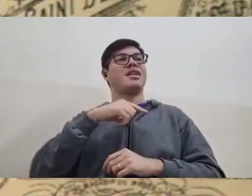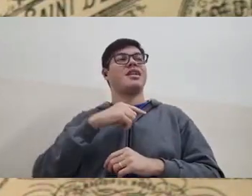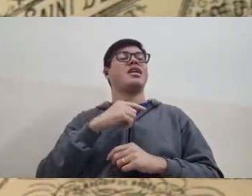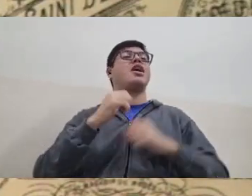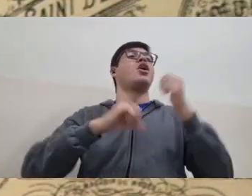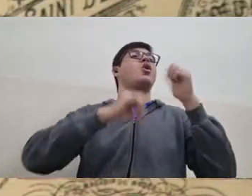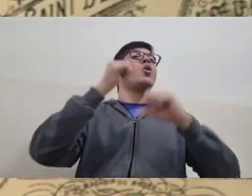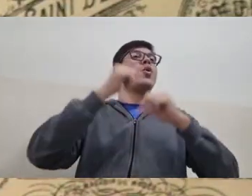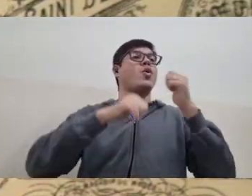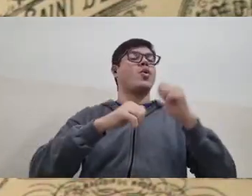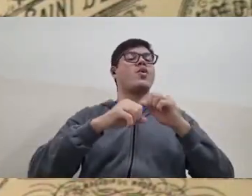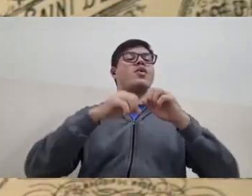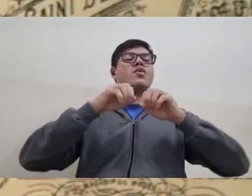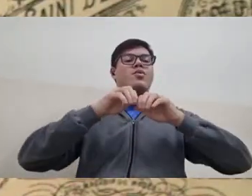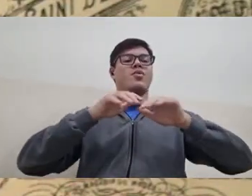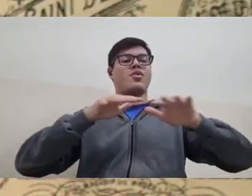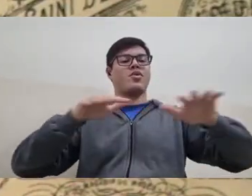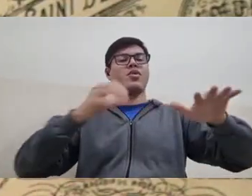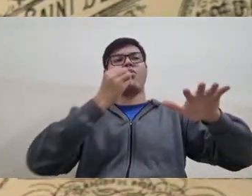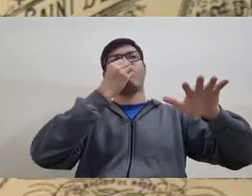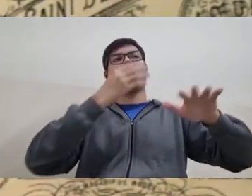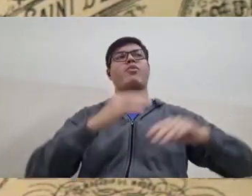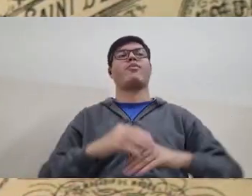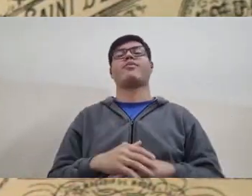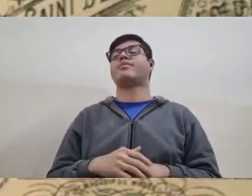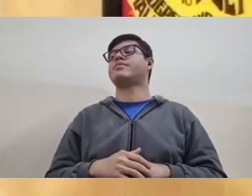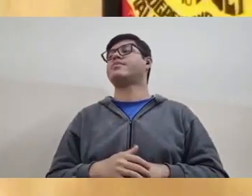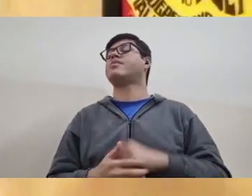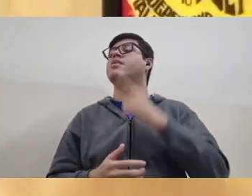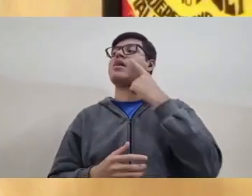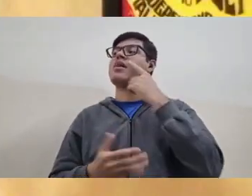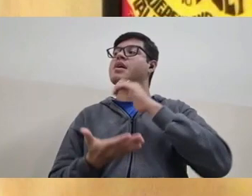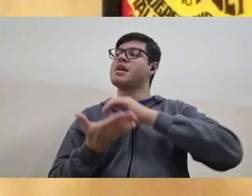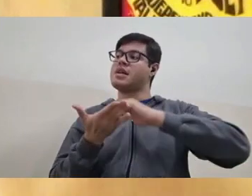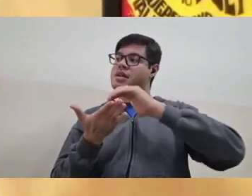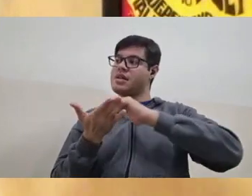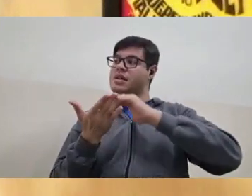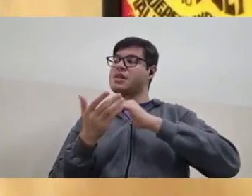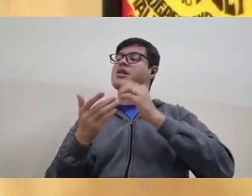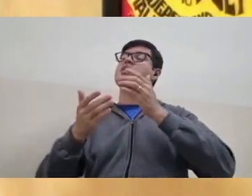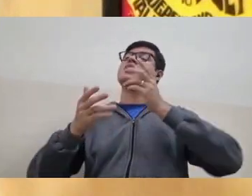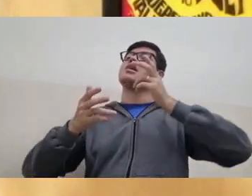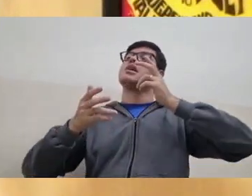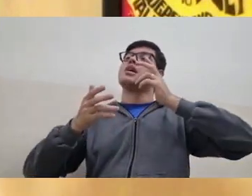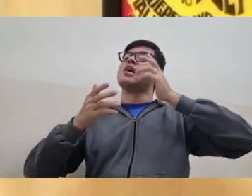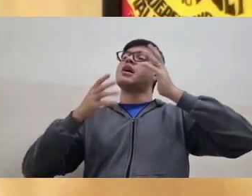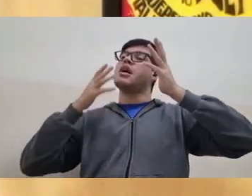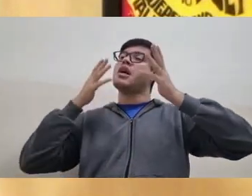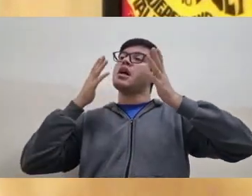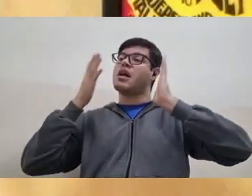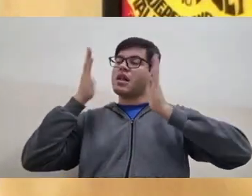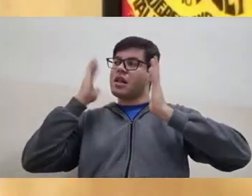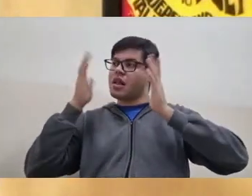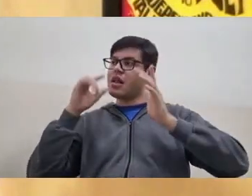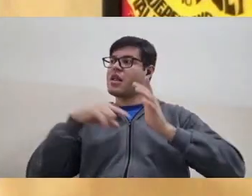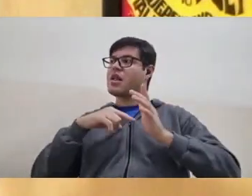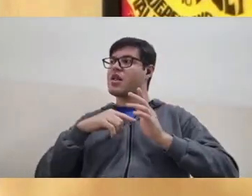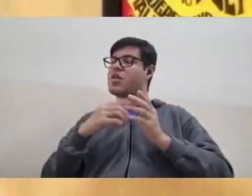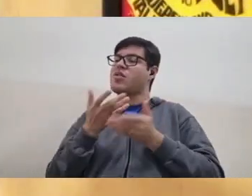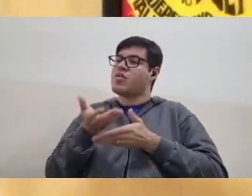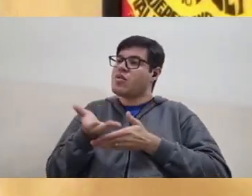em segurar essa qualidade do solo. Rodolfo, eu vi lá na secretaria, caminhão, trator, implemento e